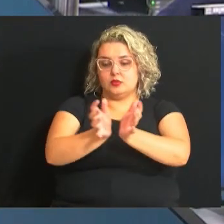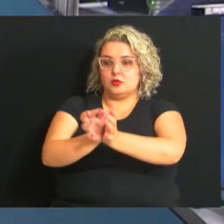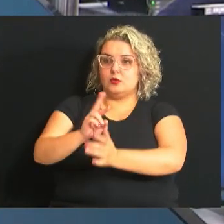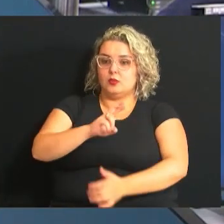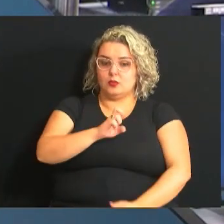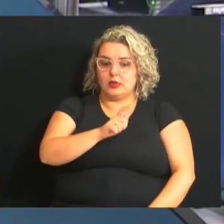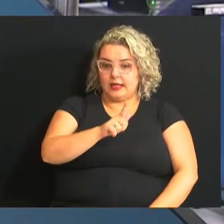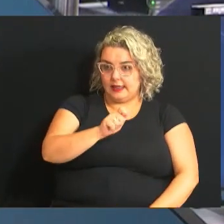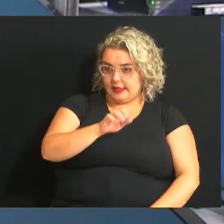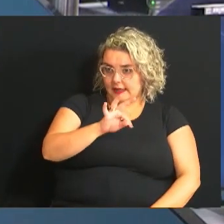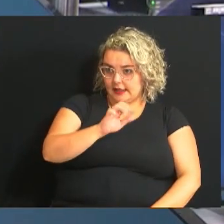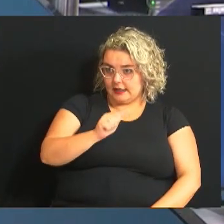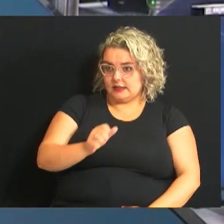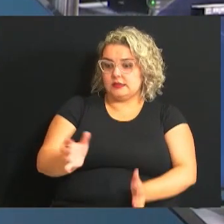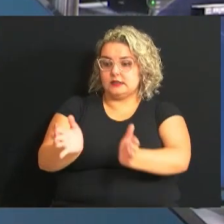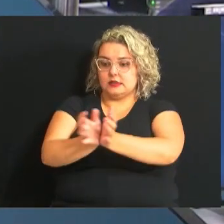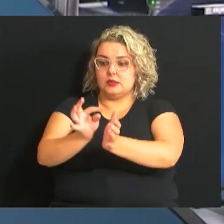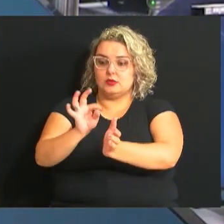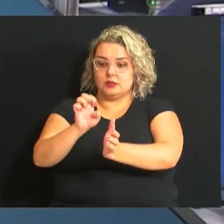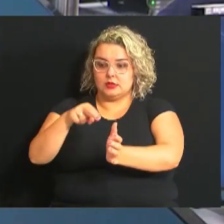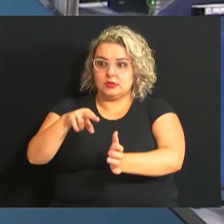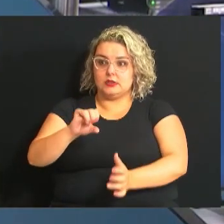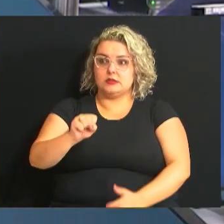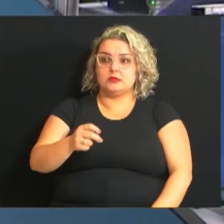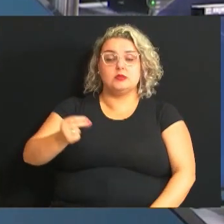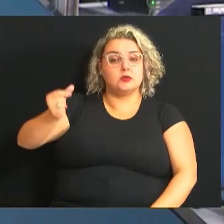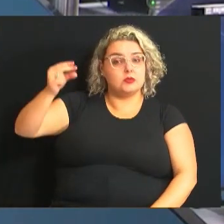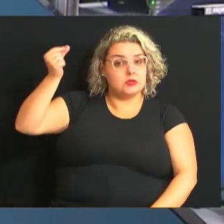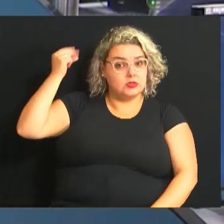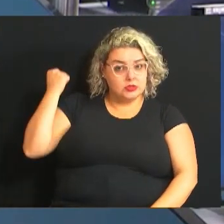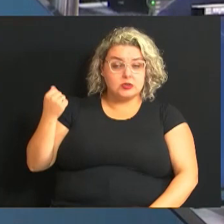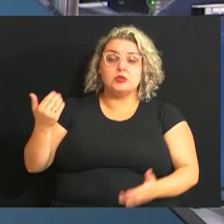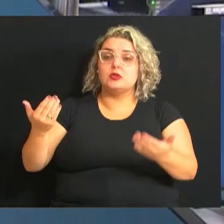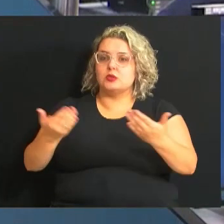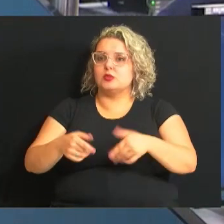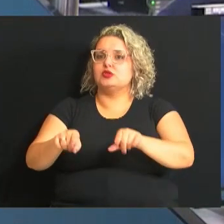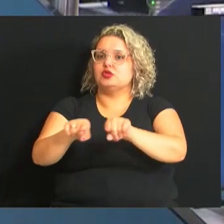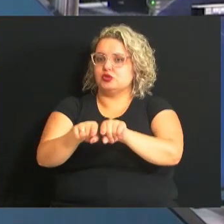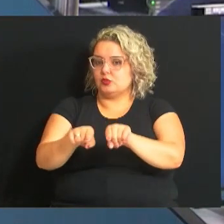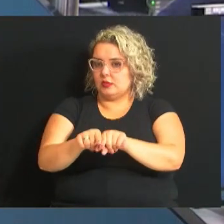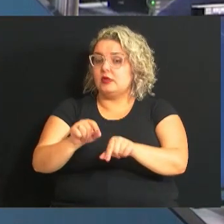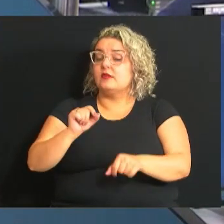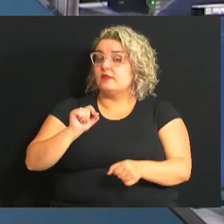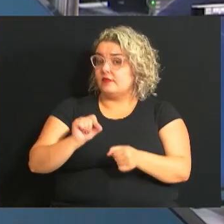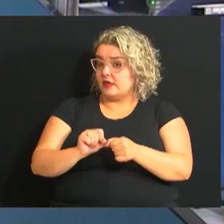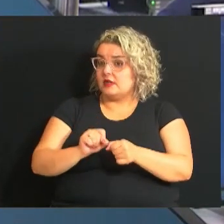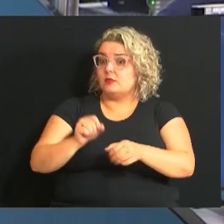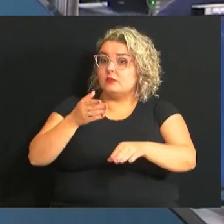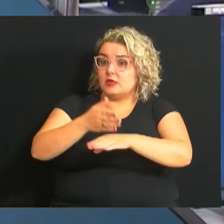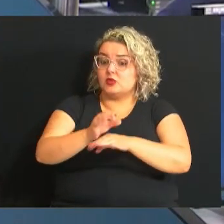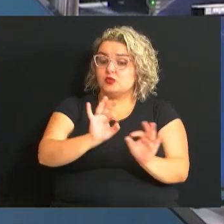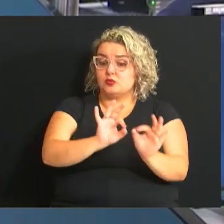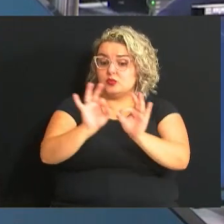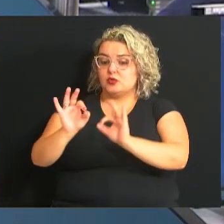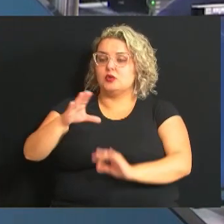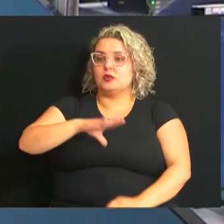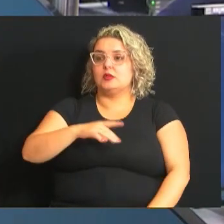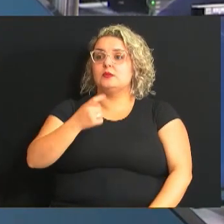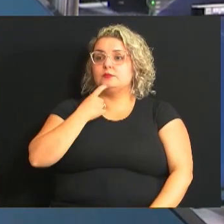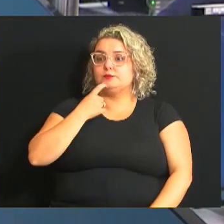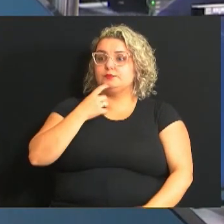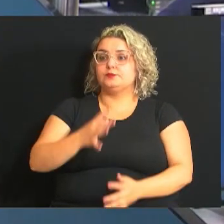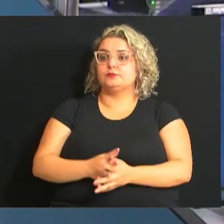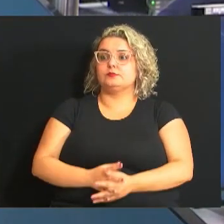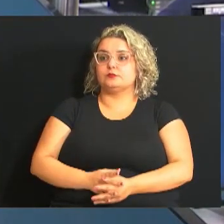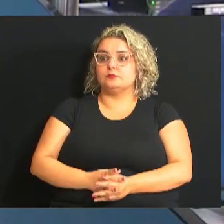o Tênis, são clubes, né, antigos na cidade e que hoje também fazem parte do programa Monitora Campinas. e nós estávamos